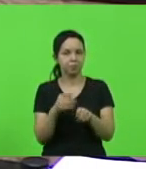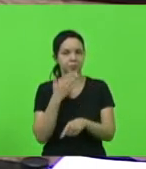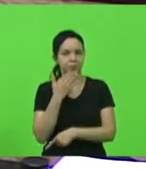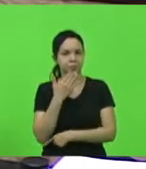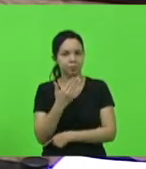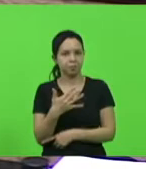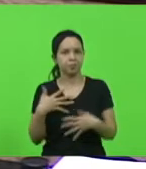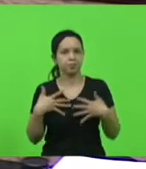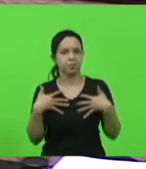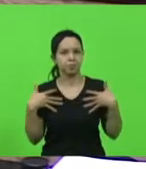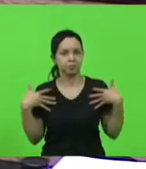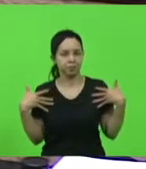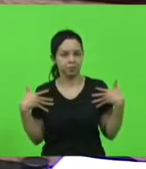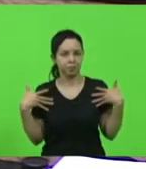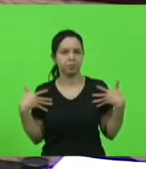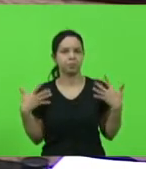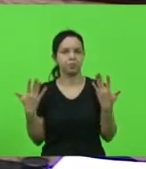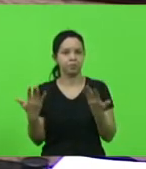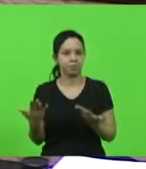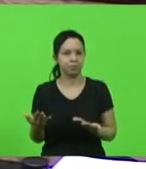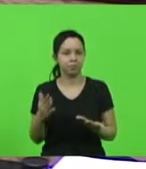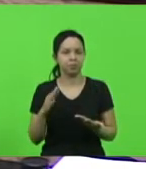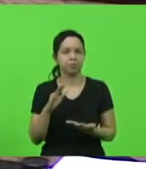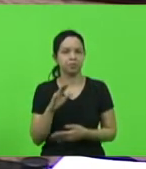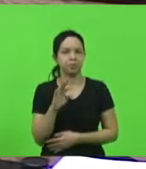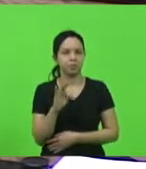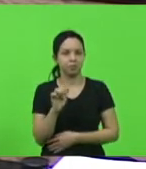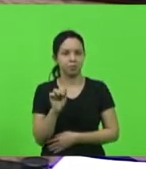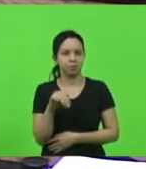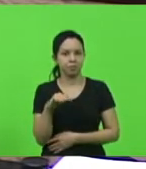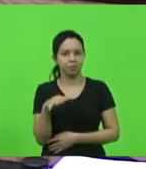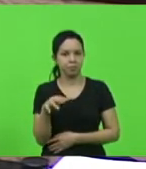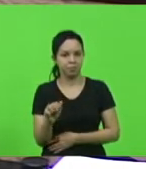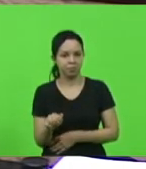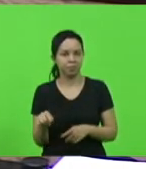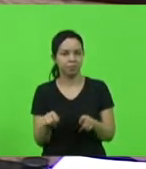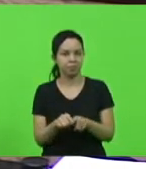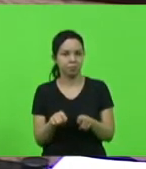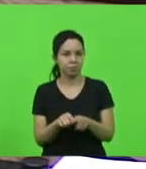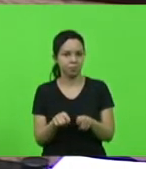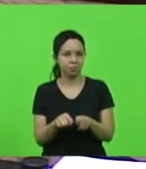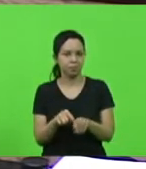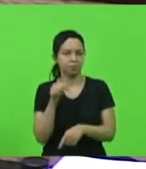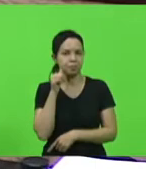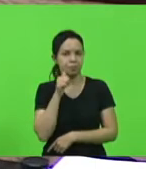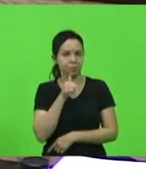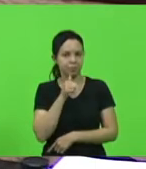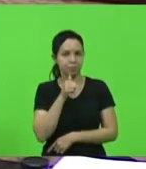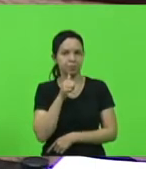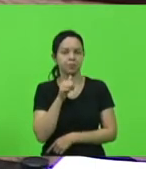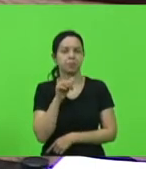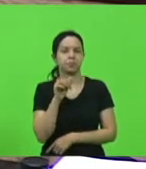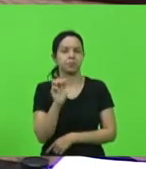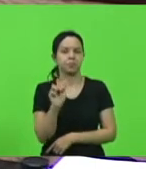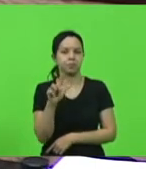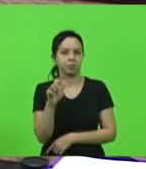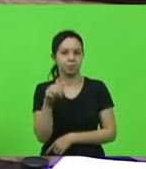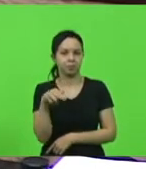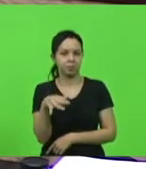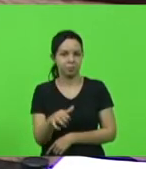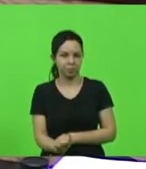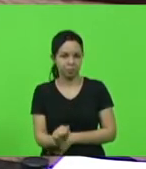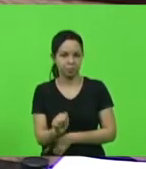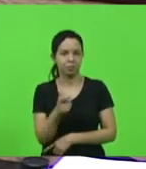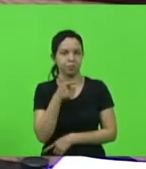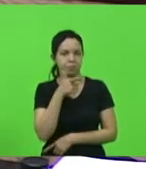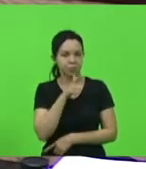conterrânea de Itapiranga, Tainara Mês, que, junto com a Alana Morim, de Rio do Sul, conquistaram a medalha de prata no revezamento